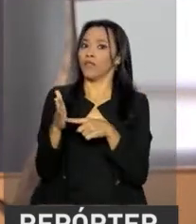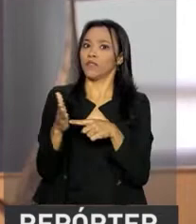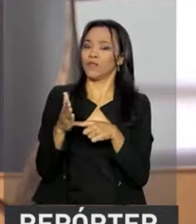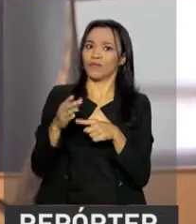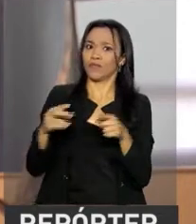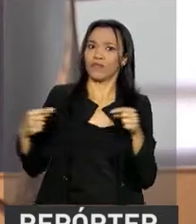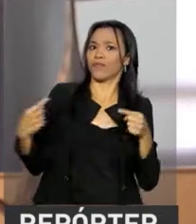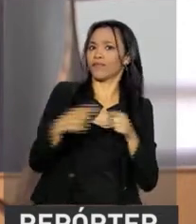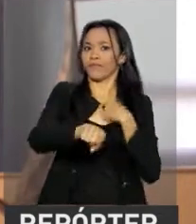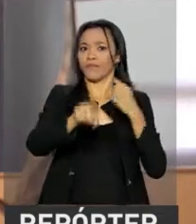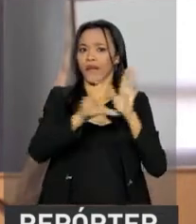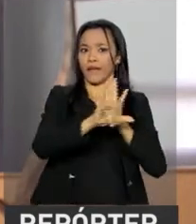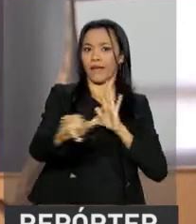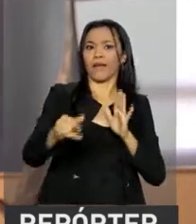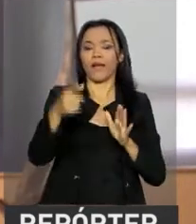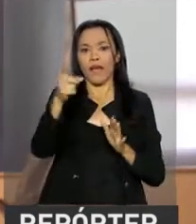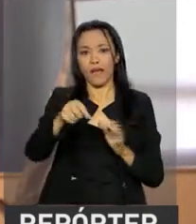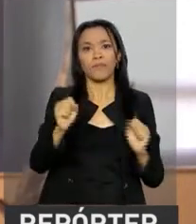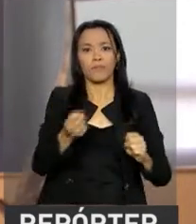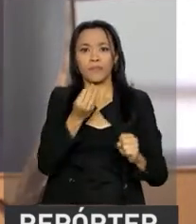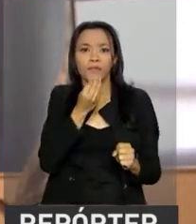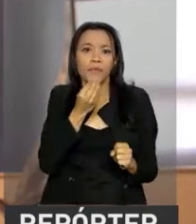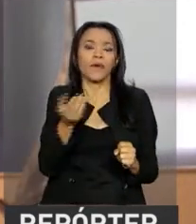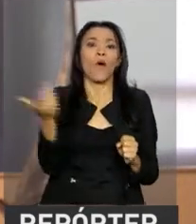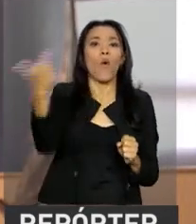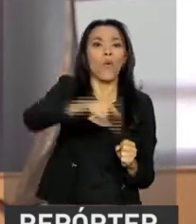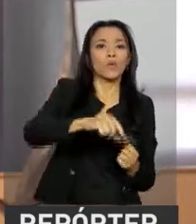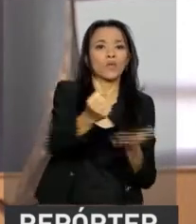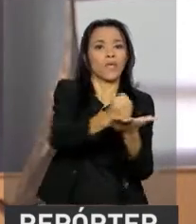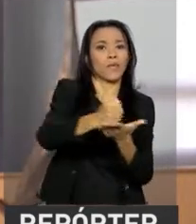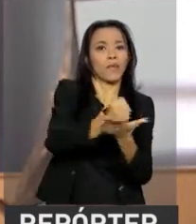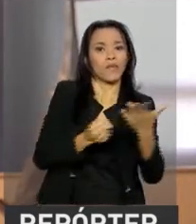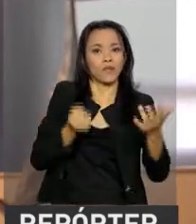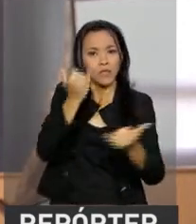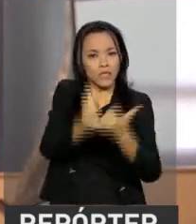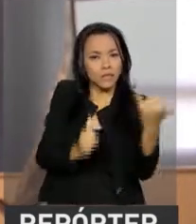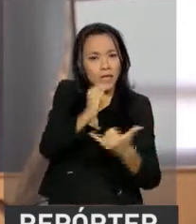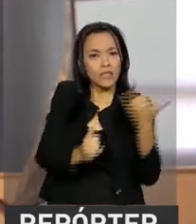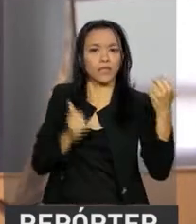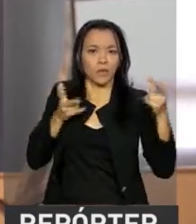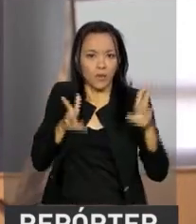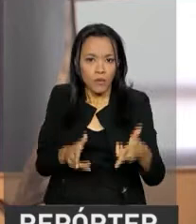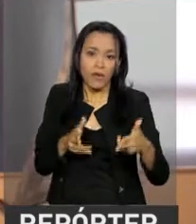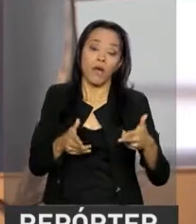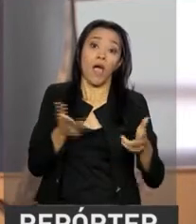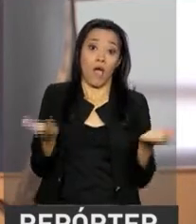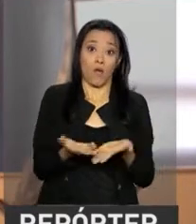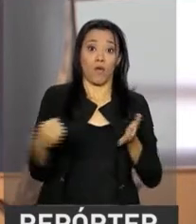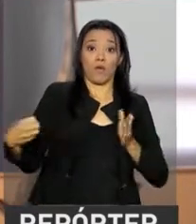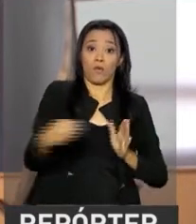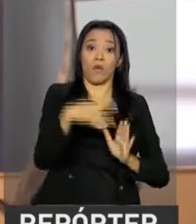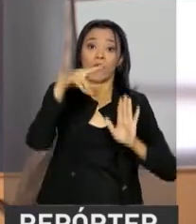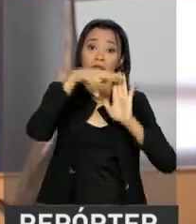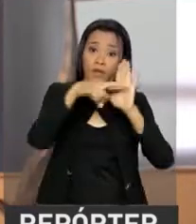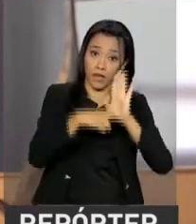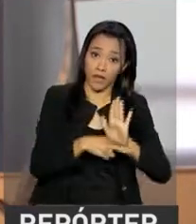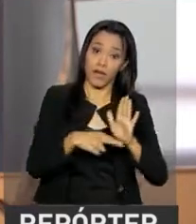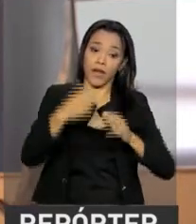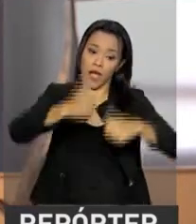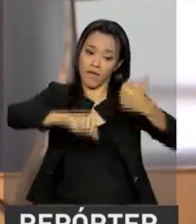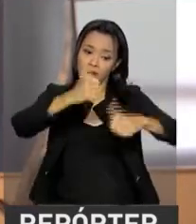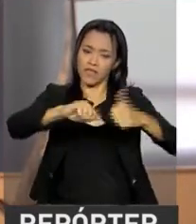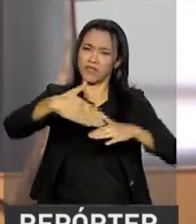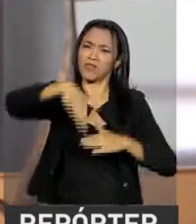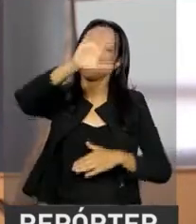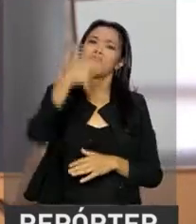a entrada de genéricos e concorrentes no mercado o governo estima que com a nova regra a análise de mais de 20